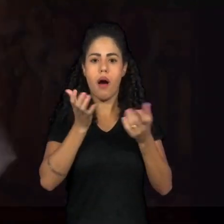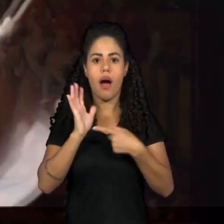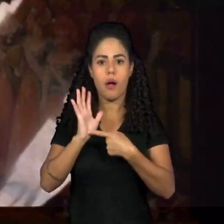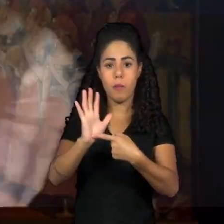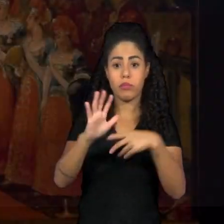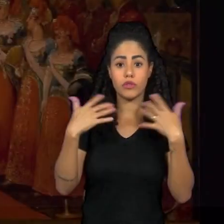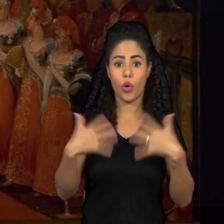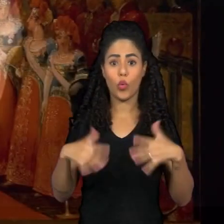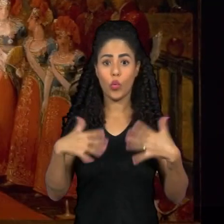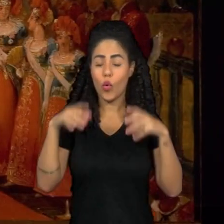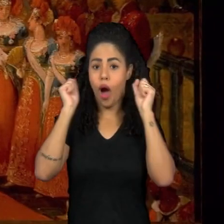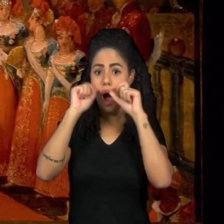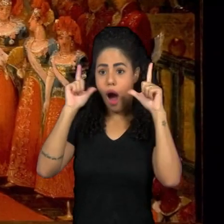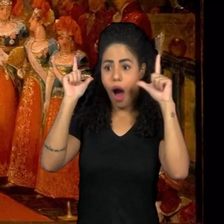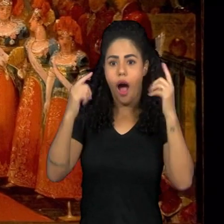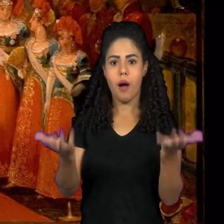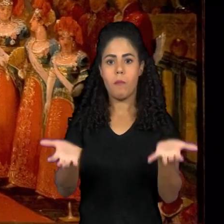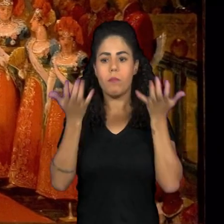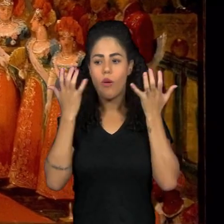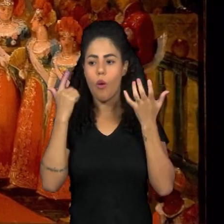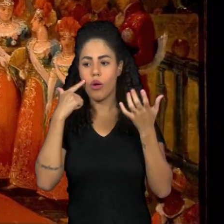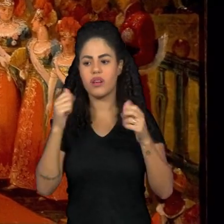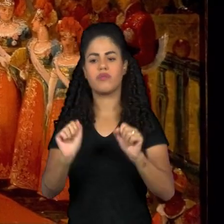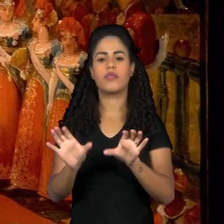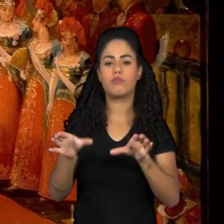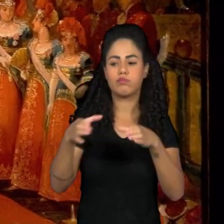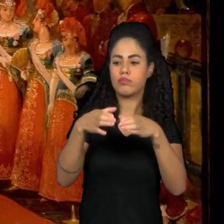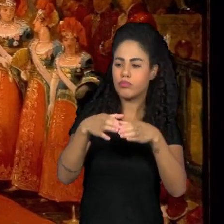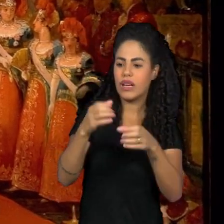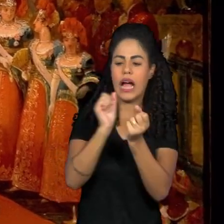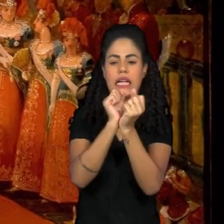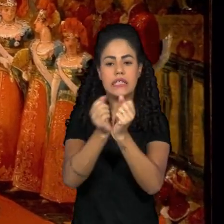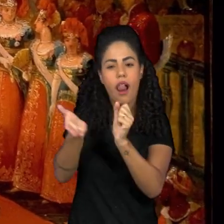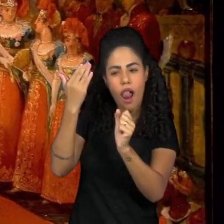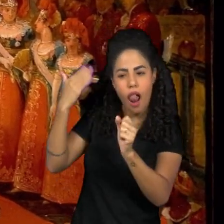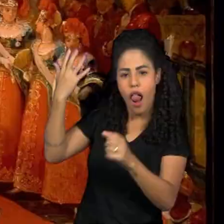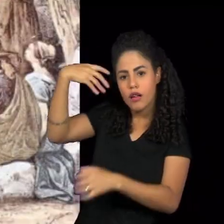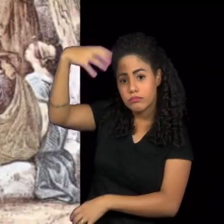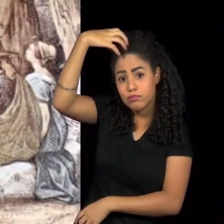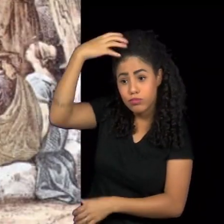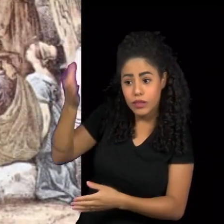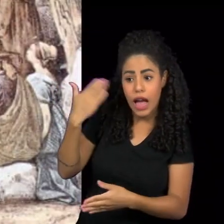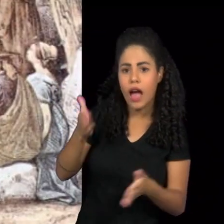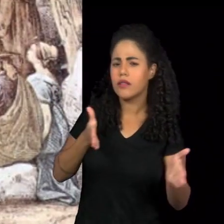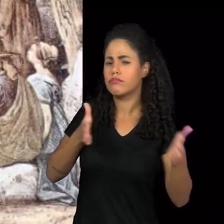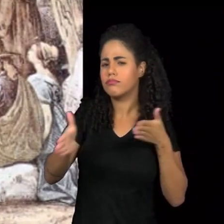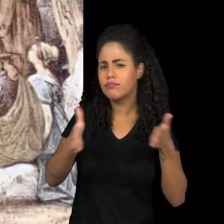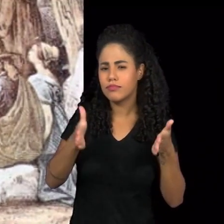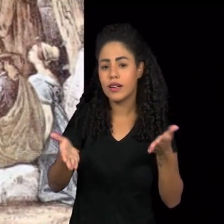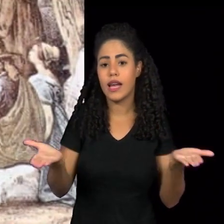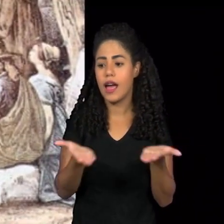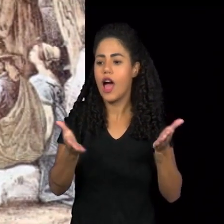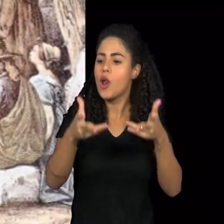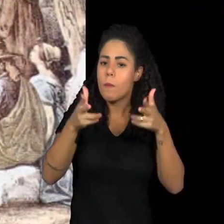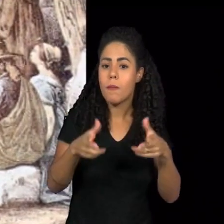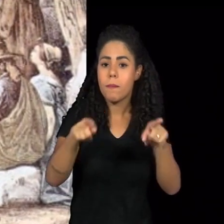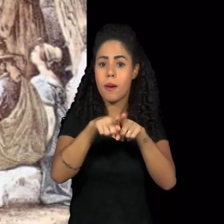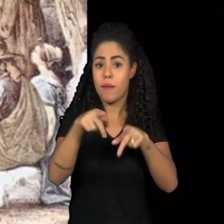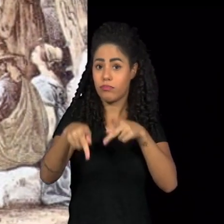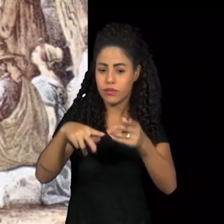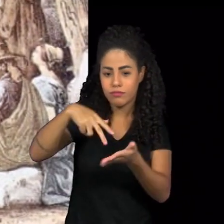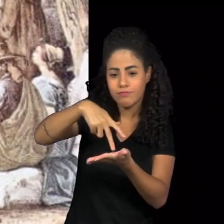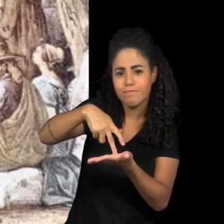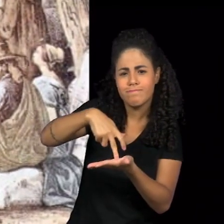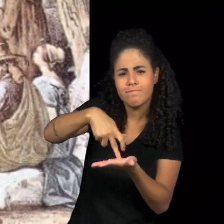a sociedade conservadora e escravocrata do Império na mesma proporção em que fez crescer a popularidade da